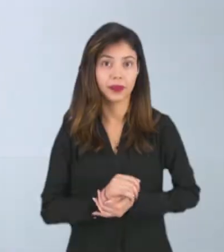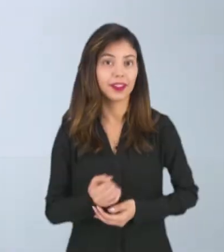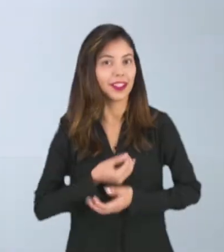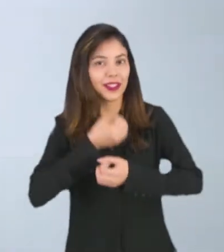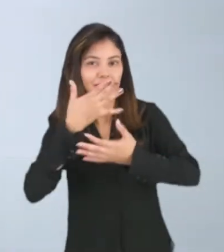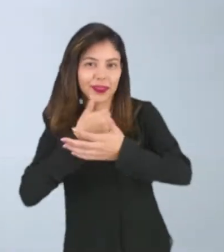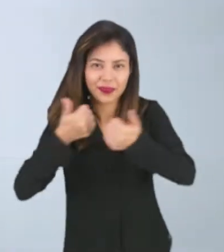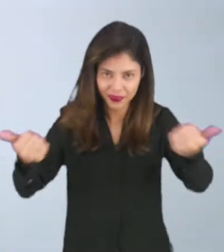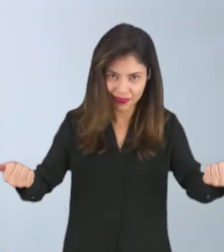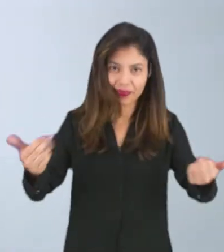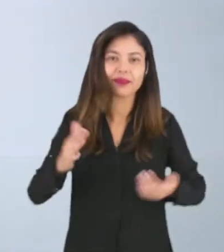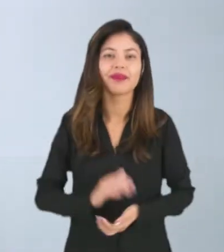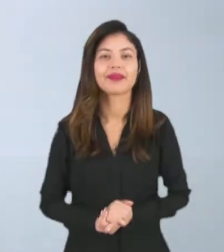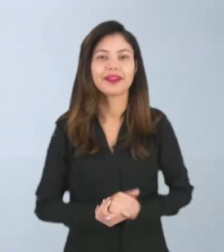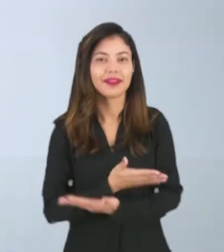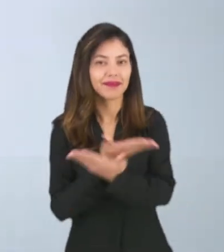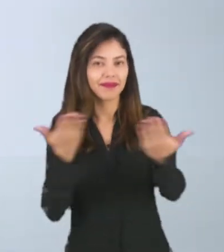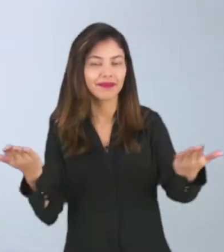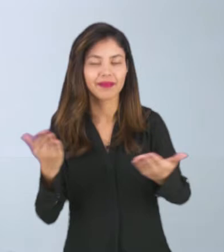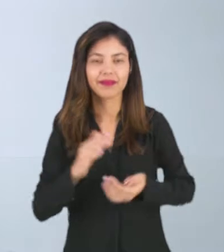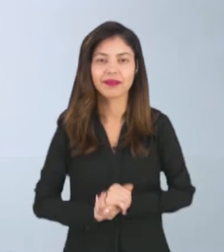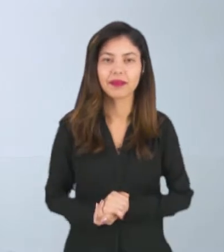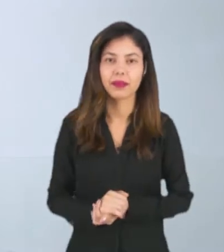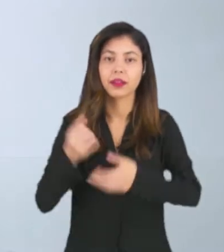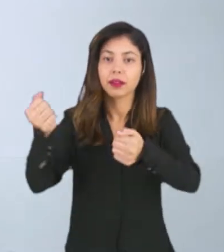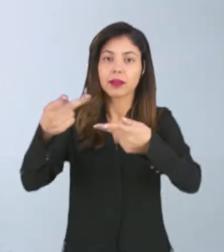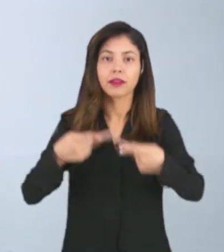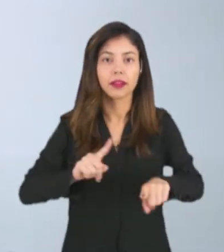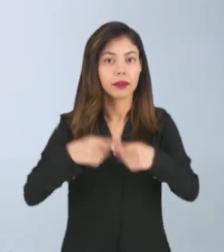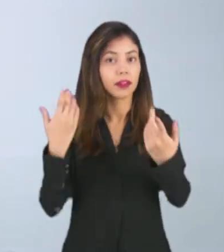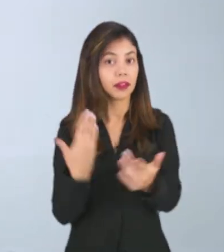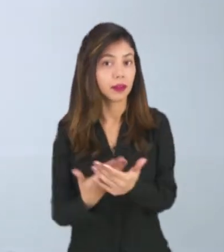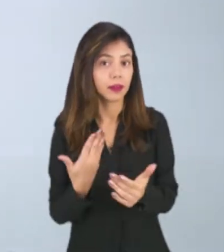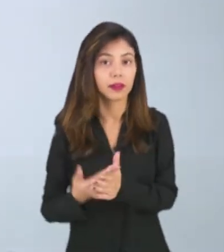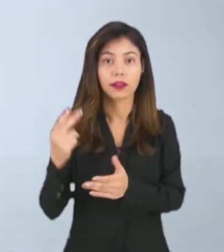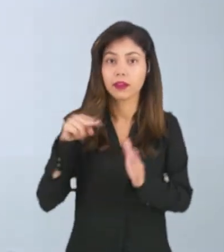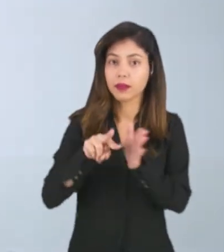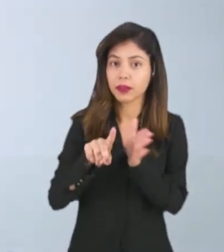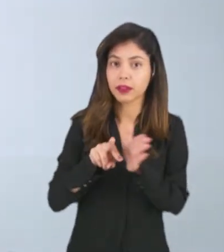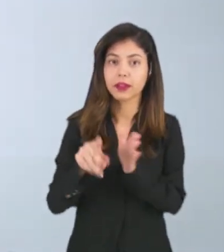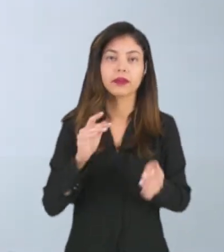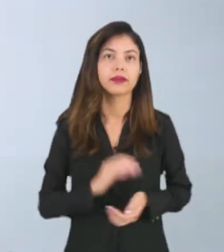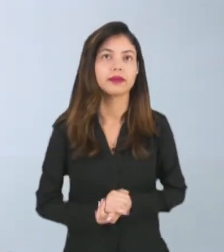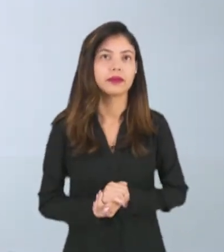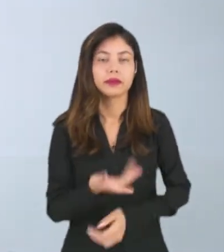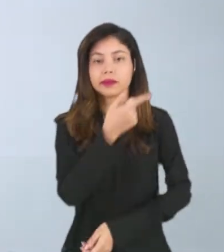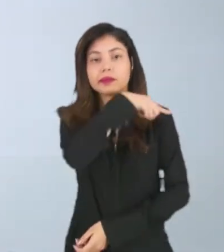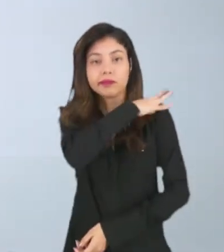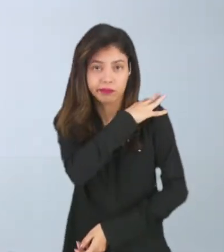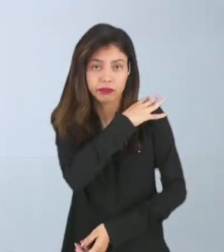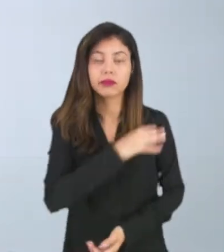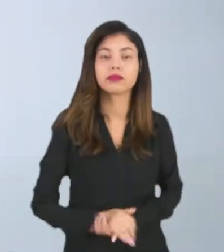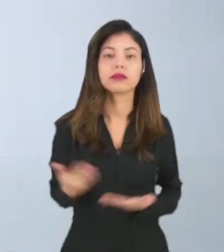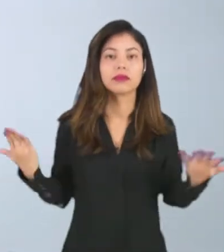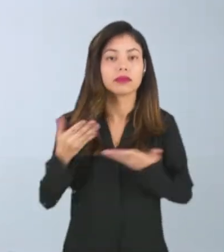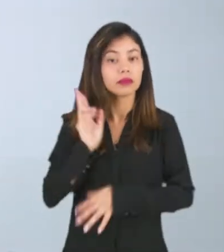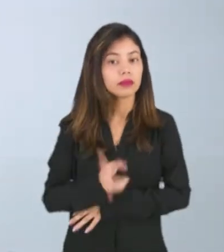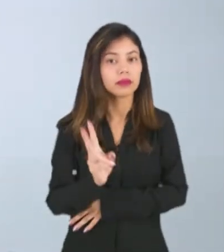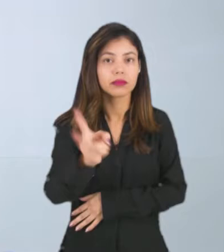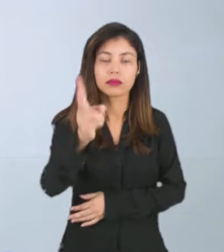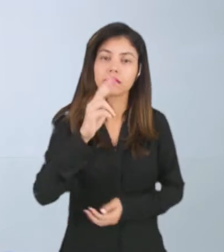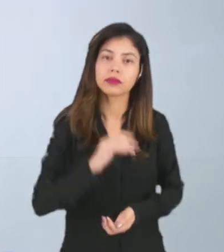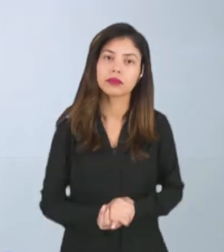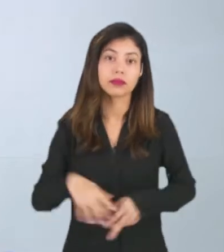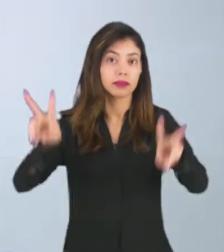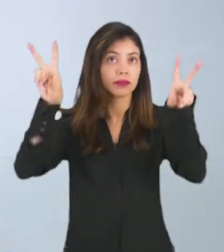Fala galera, tudo bem com vocês? Sejam bem-vindos a mais uma aula de Biologia para o ensino médio. Vamos continuar